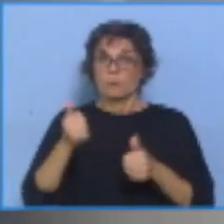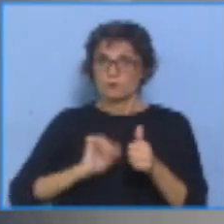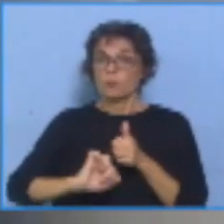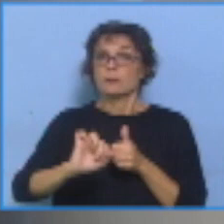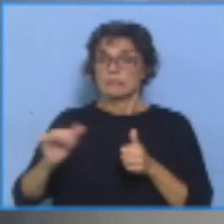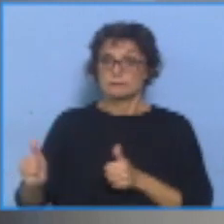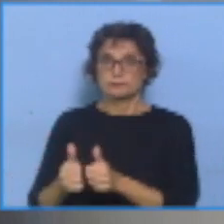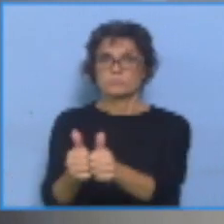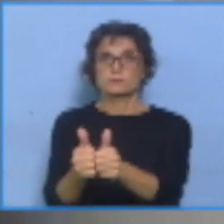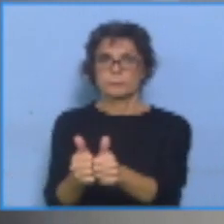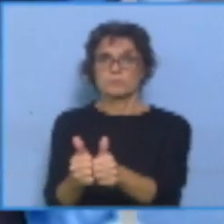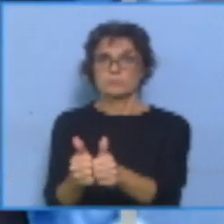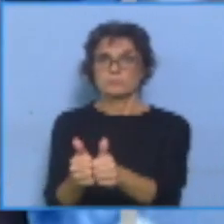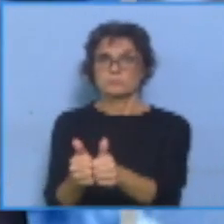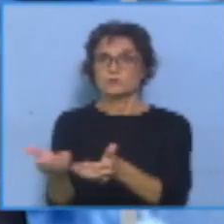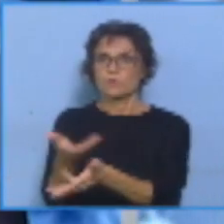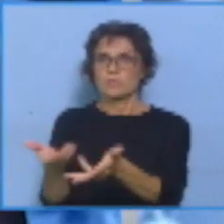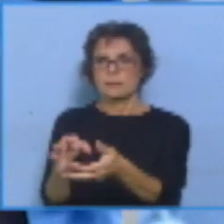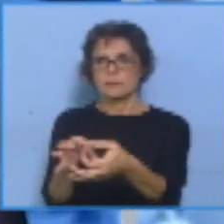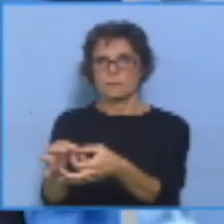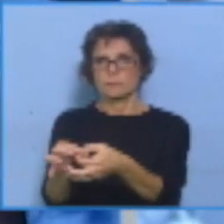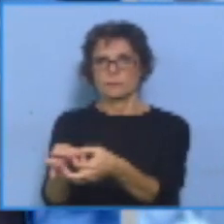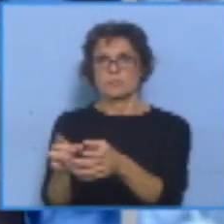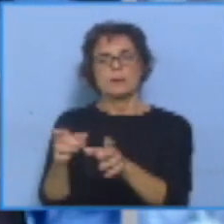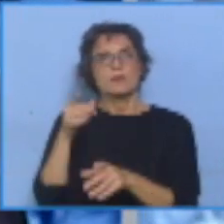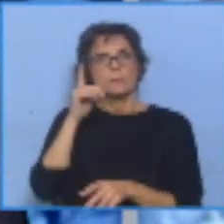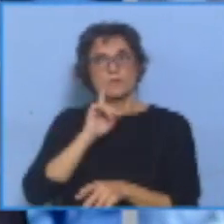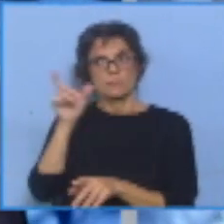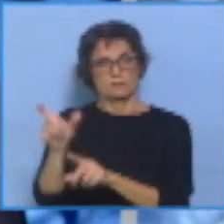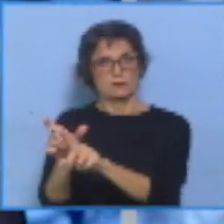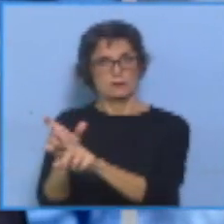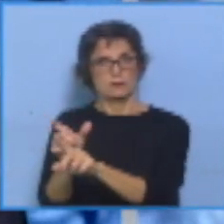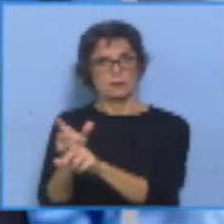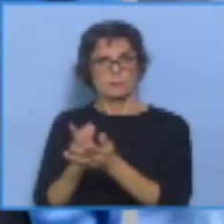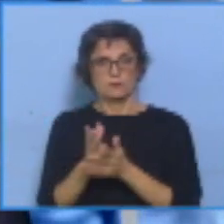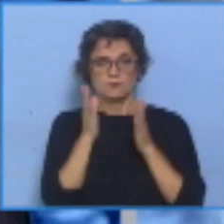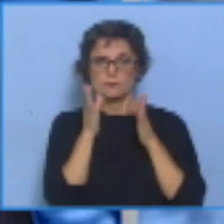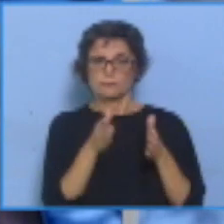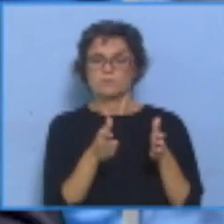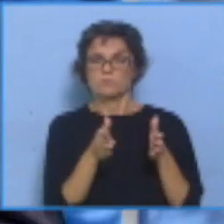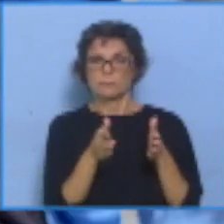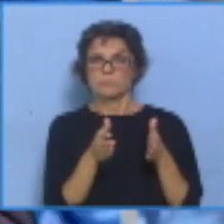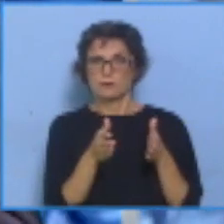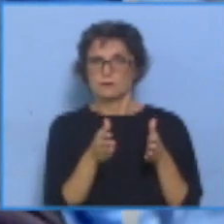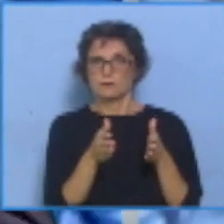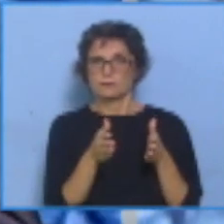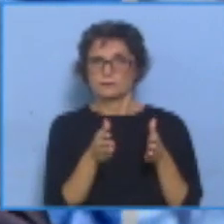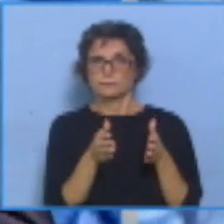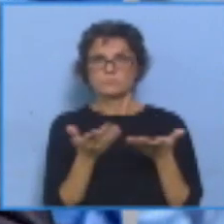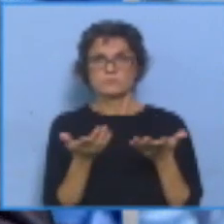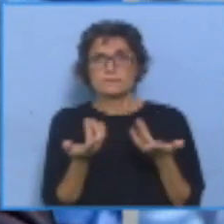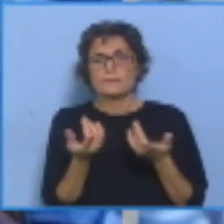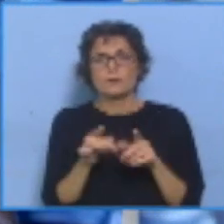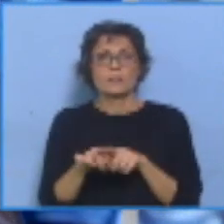que tinham com o outro. Portanto, ela mantém-se atenta e o que não gosta, nem lhe